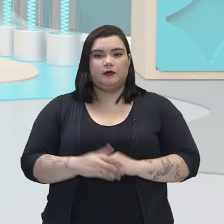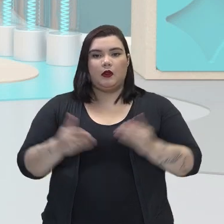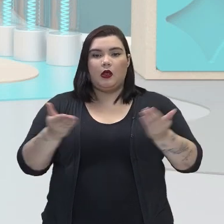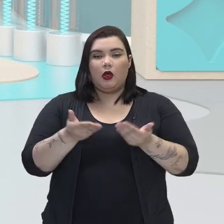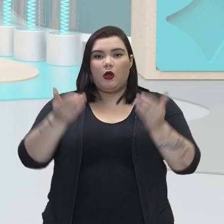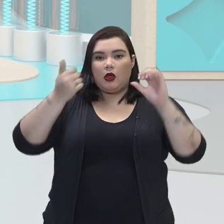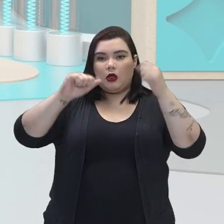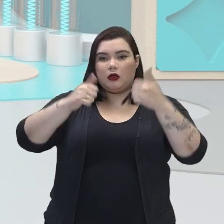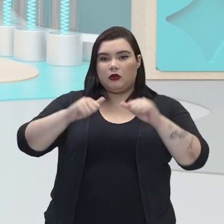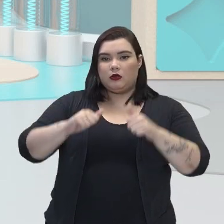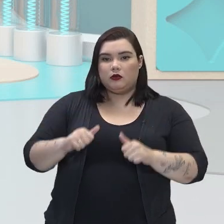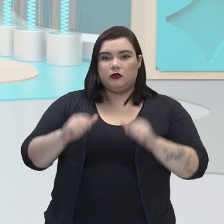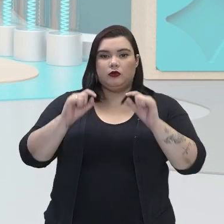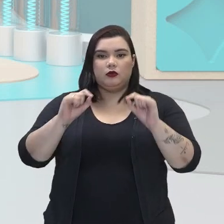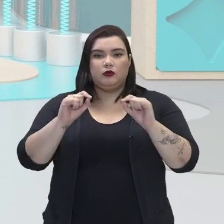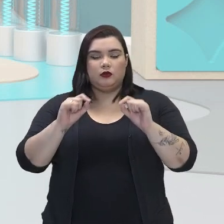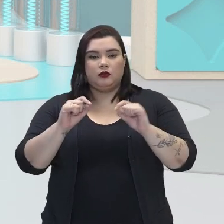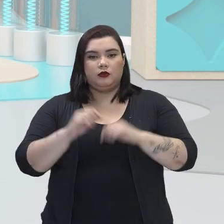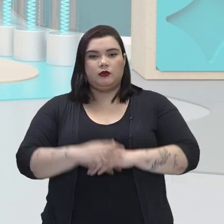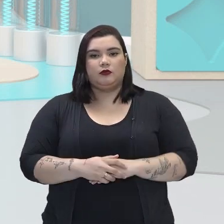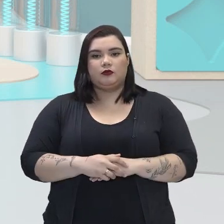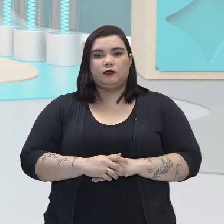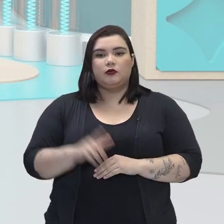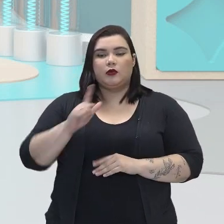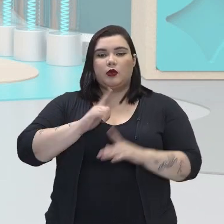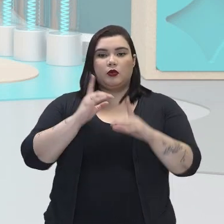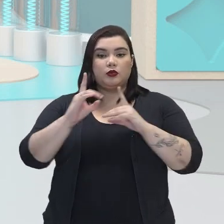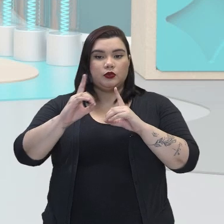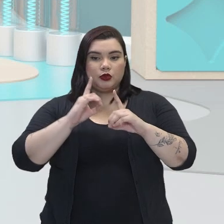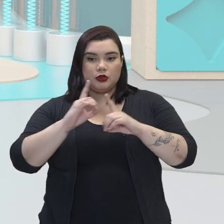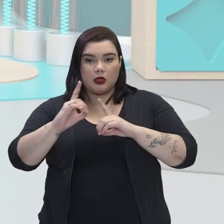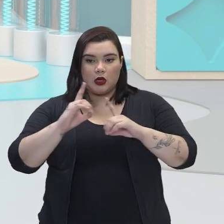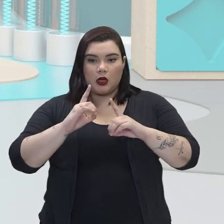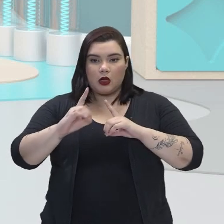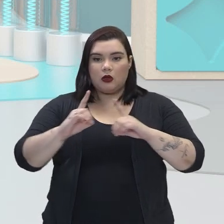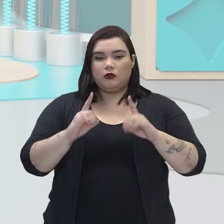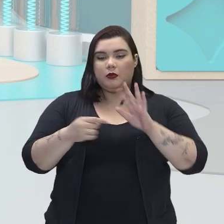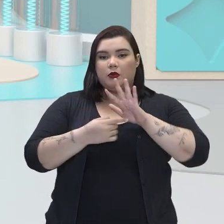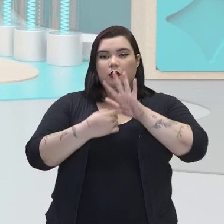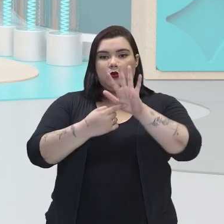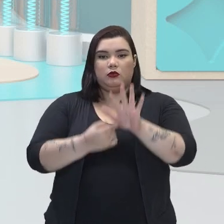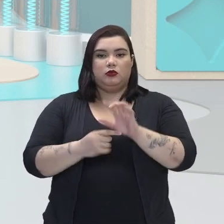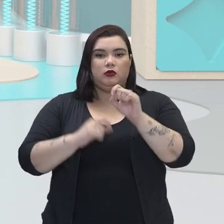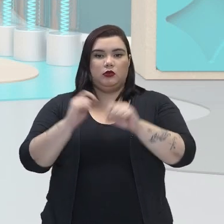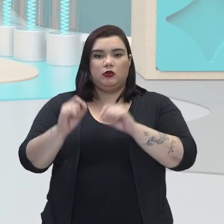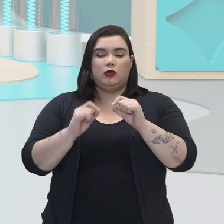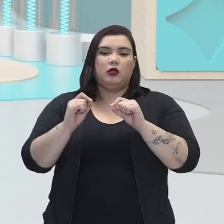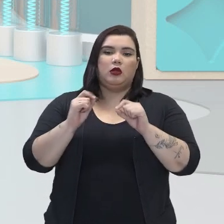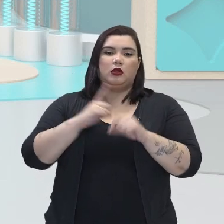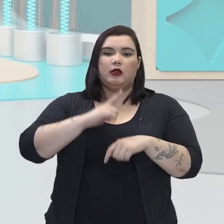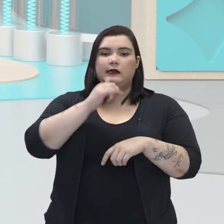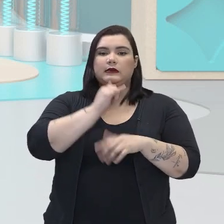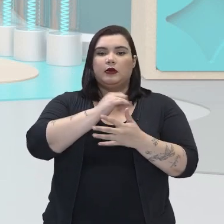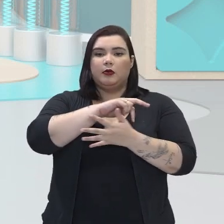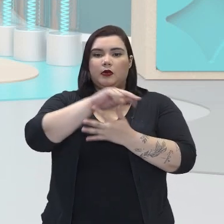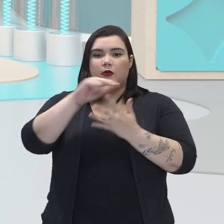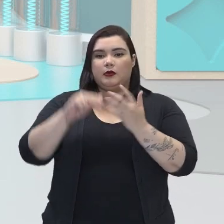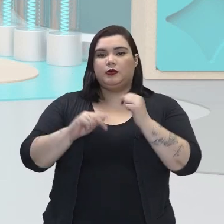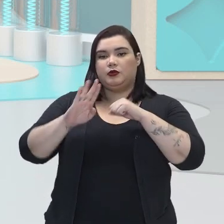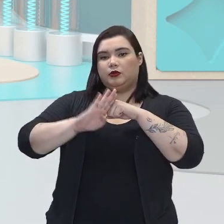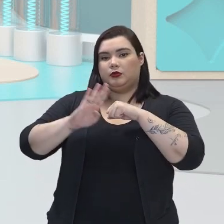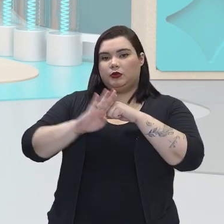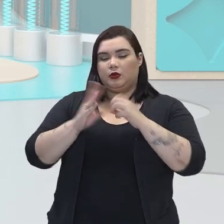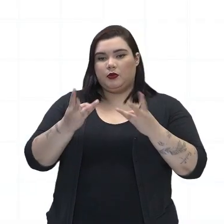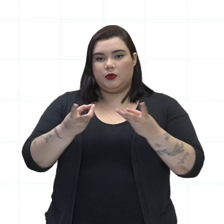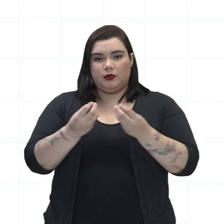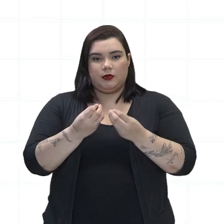aqui juntos um diálogo do Solomon com a Potira, que nos traz muitos exemplos de substantivos contáveis aí